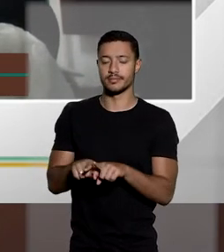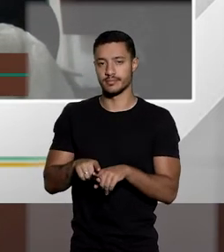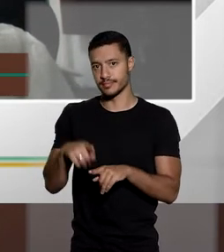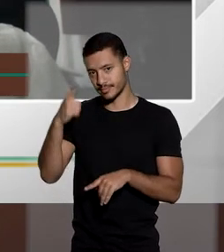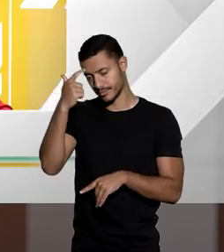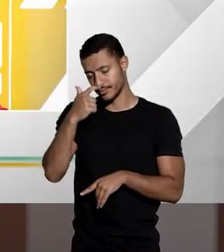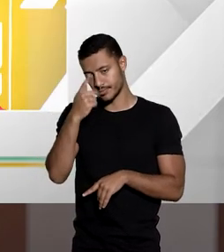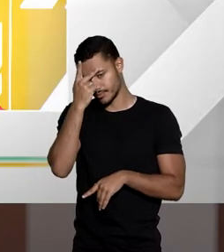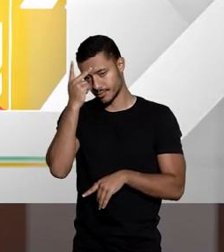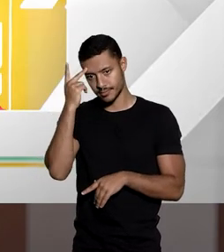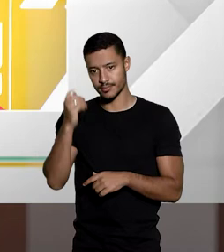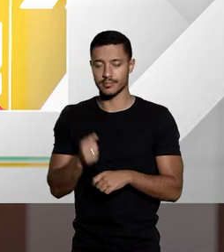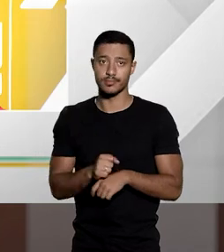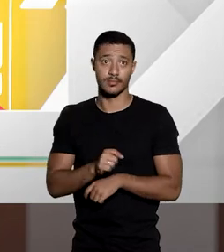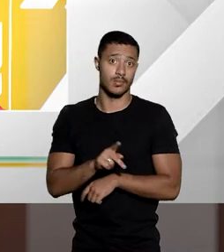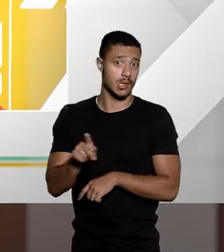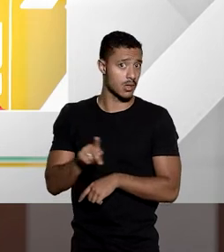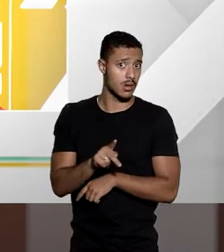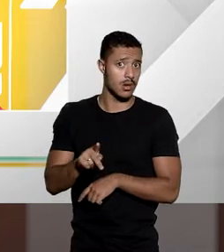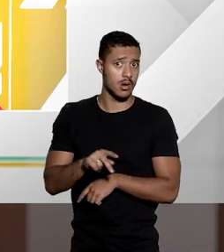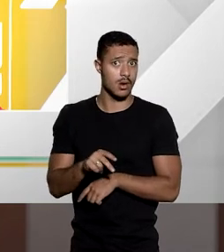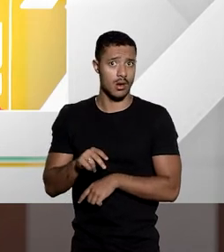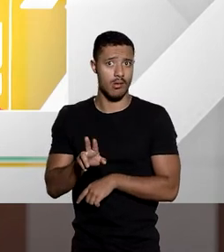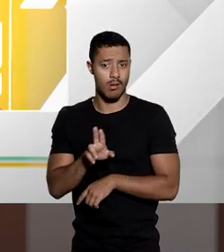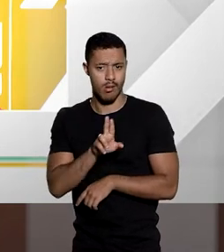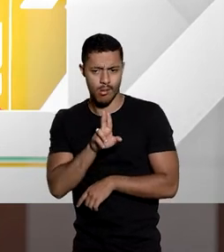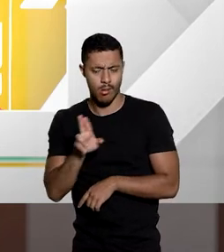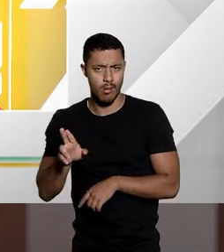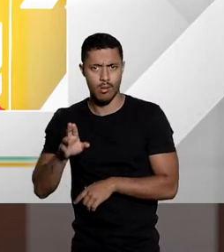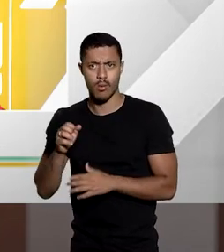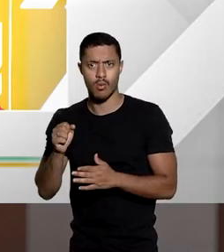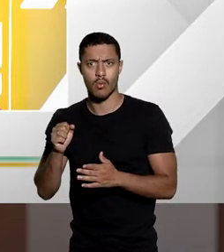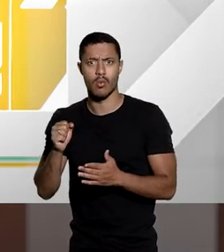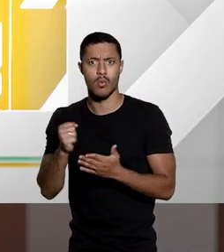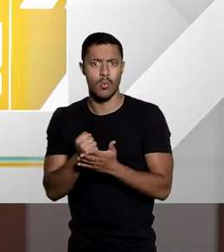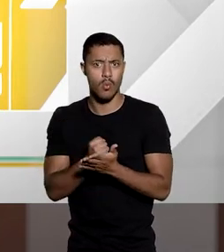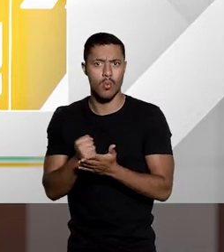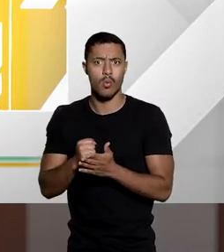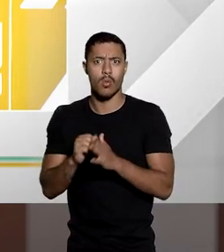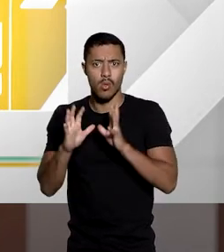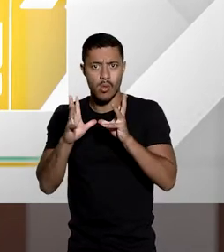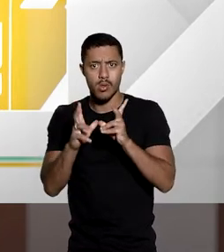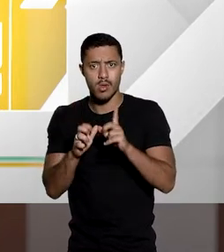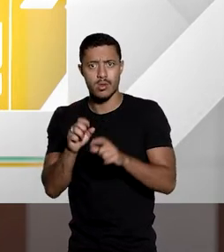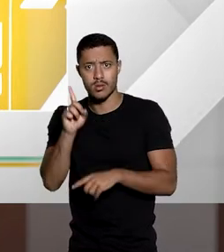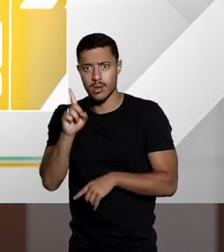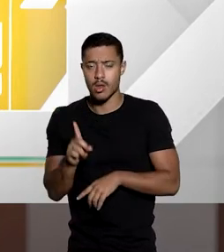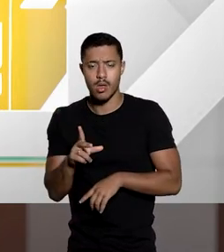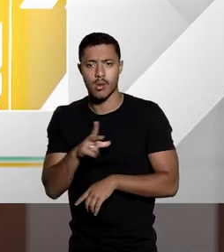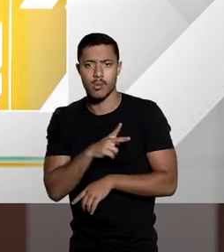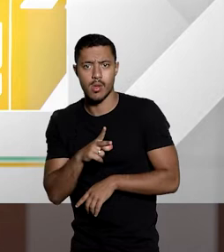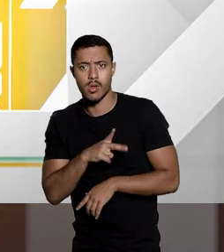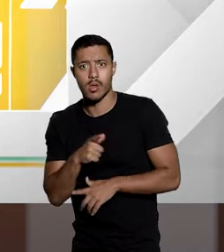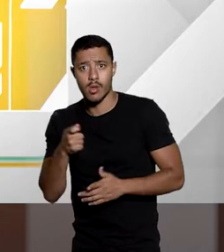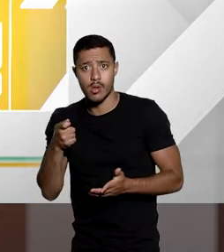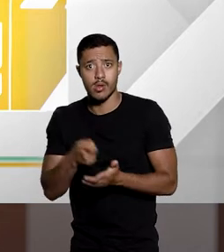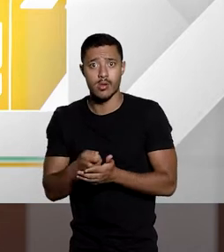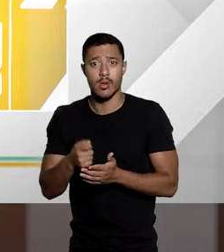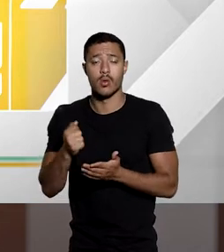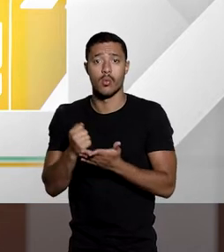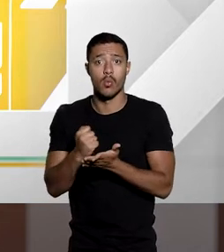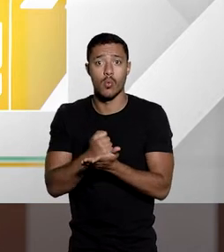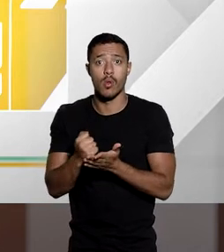né? Professora Irene, as normas dos contratos em geral de direito privado, elas são aplicáveis aos